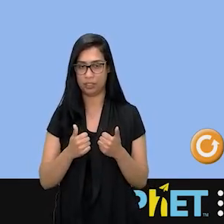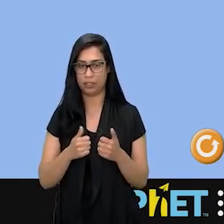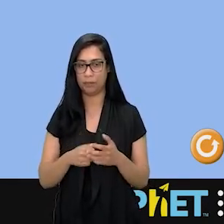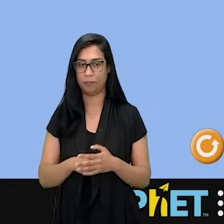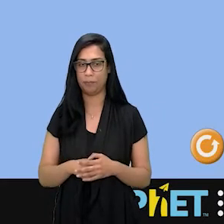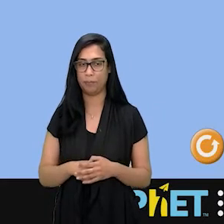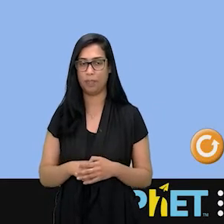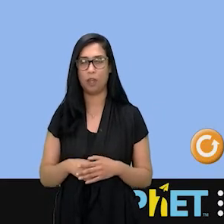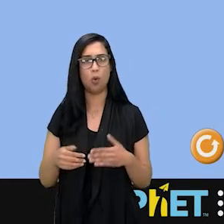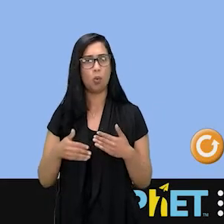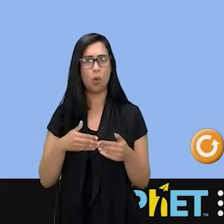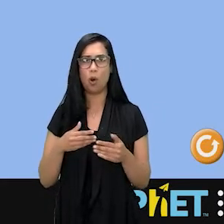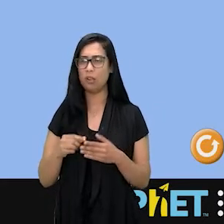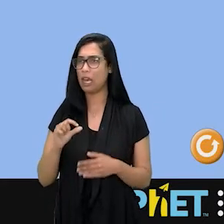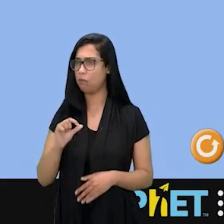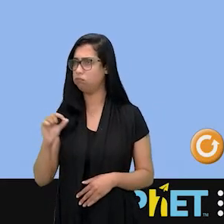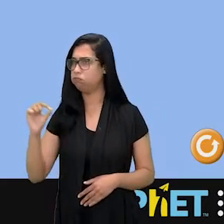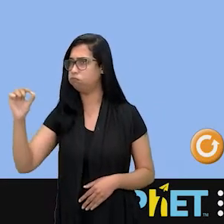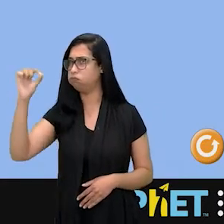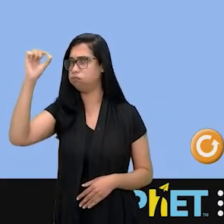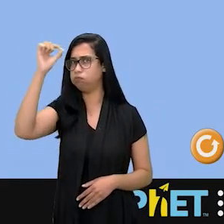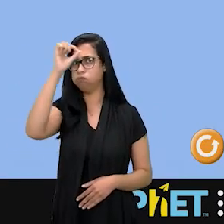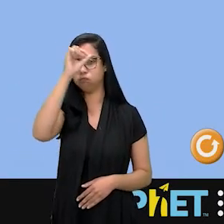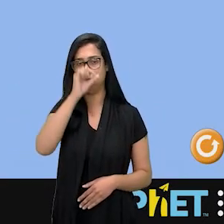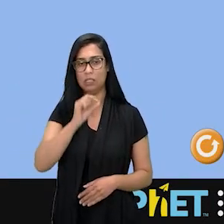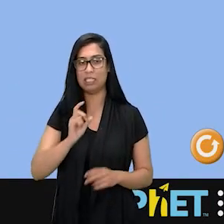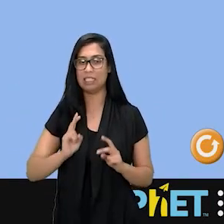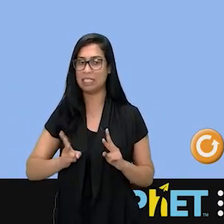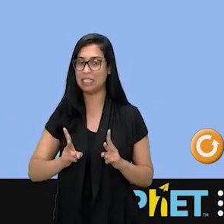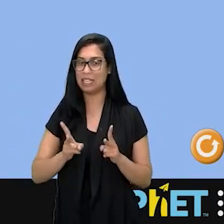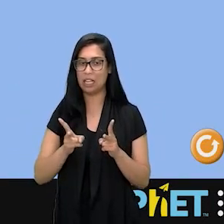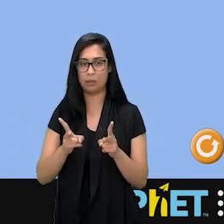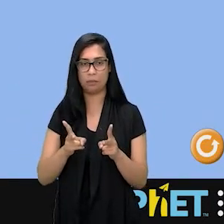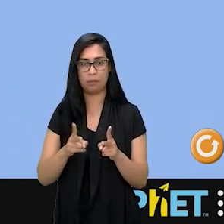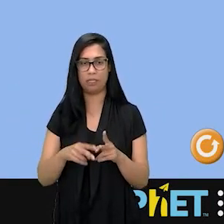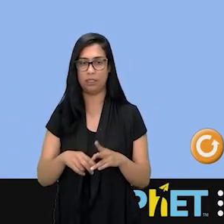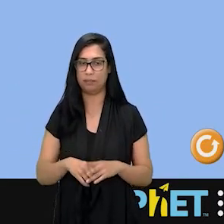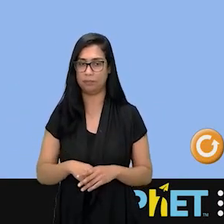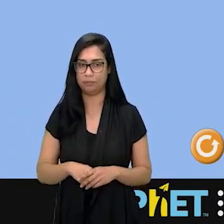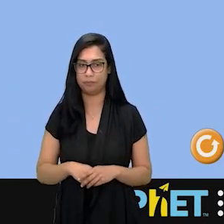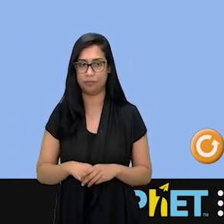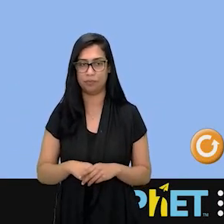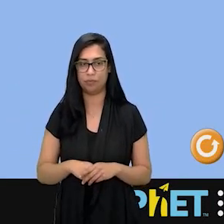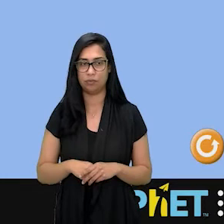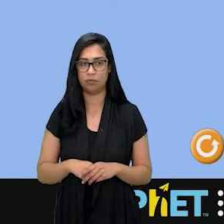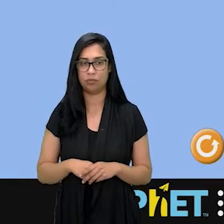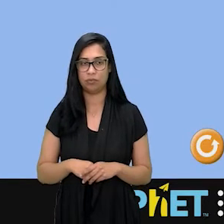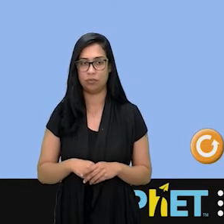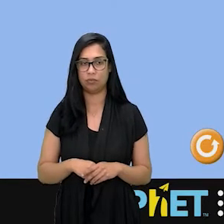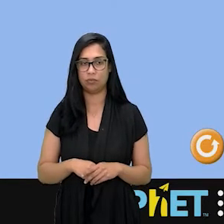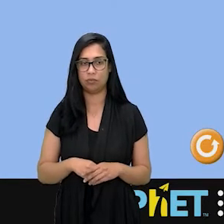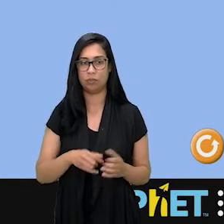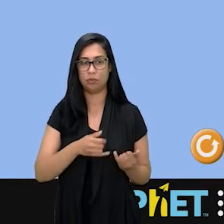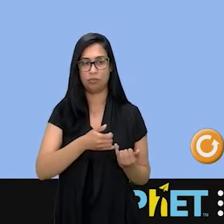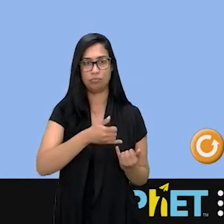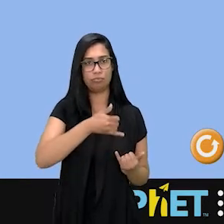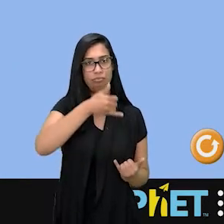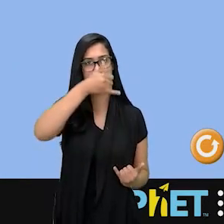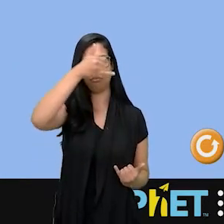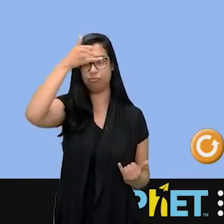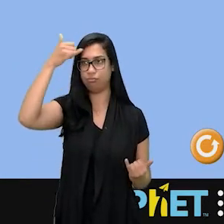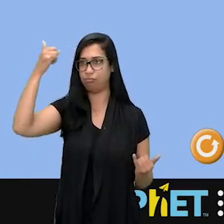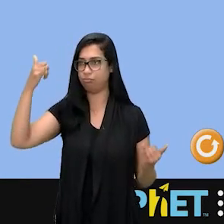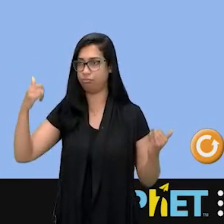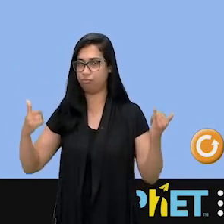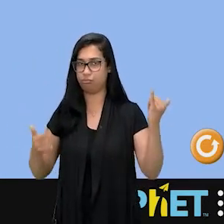amperímetro em qualquer ponto aqui, ó, vai dar sempre a mesma corrente, ó, lá no resistor. Olha o que eu vou fazer, eu vou tirar o